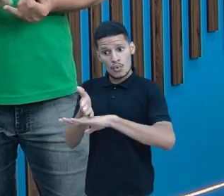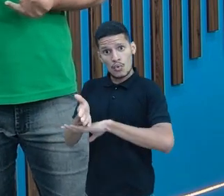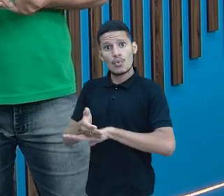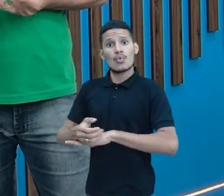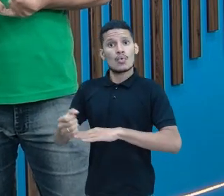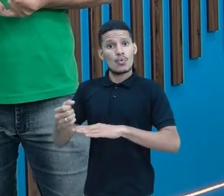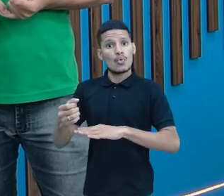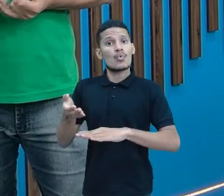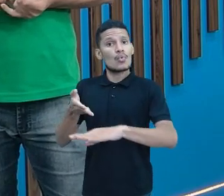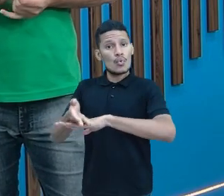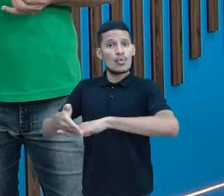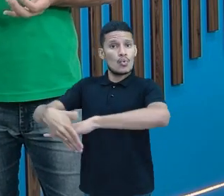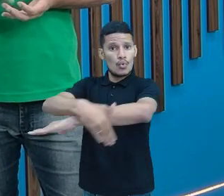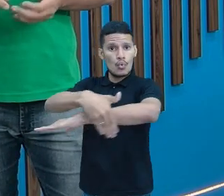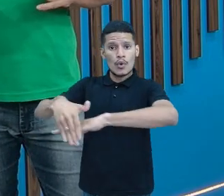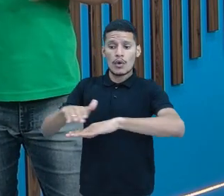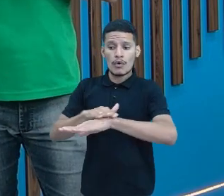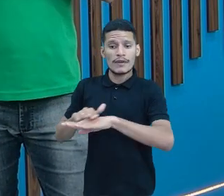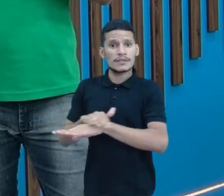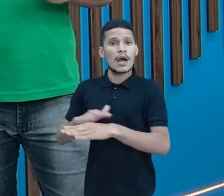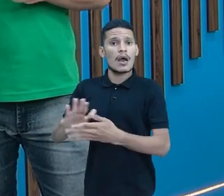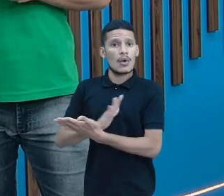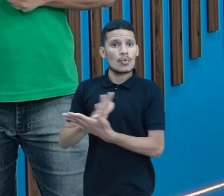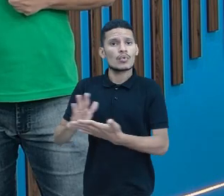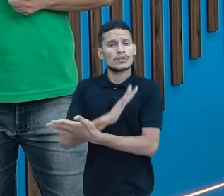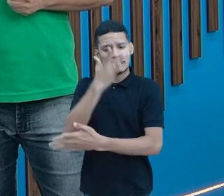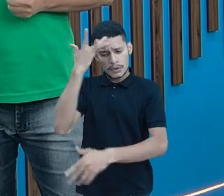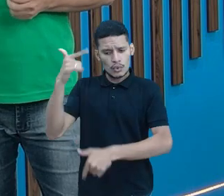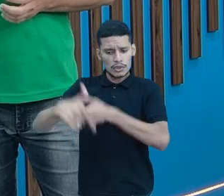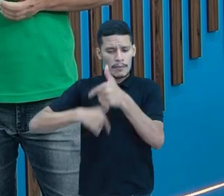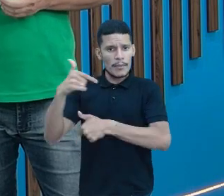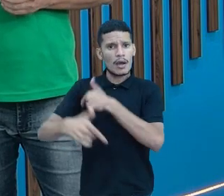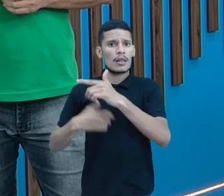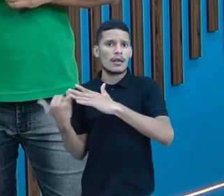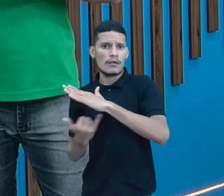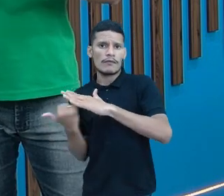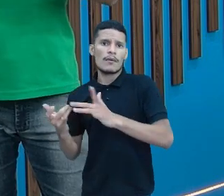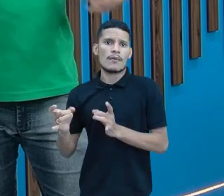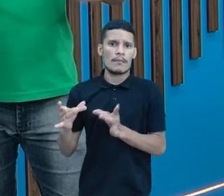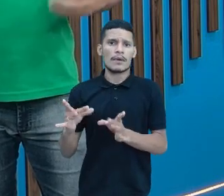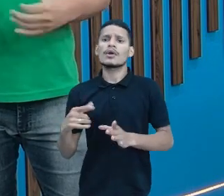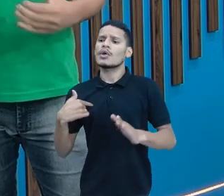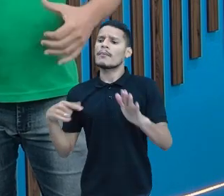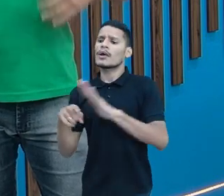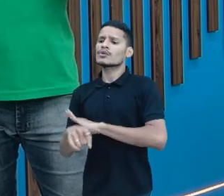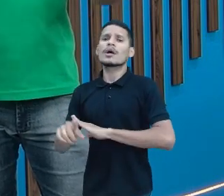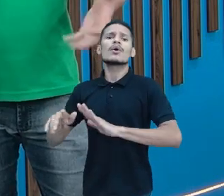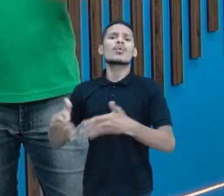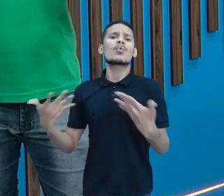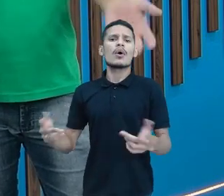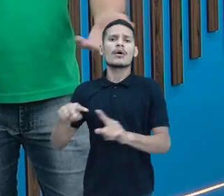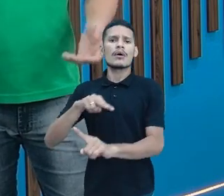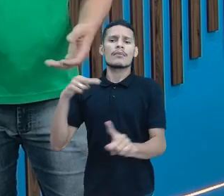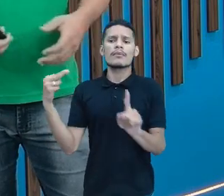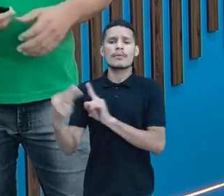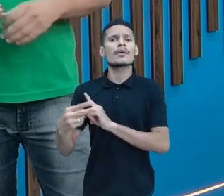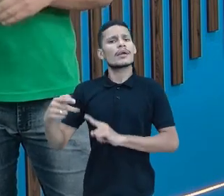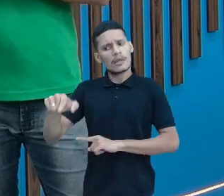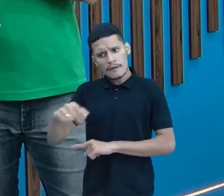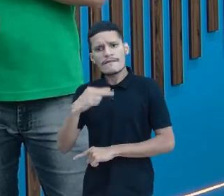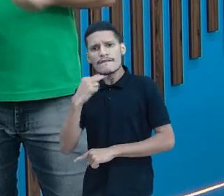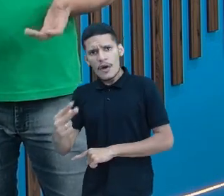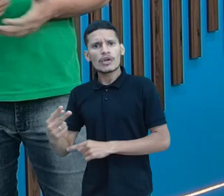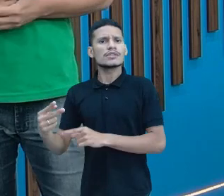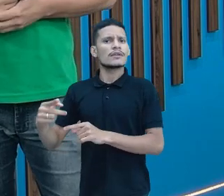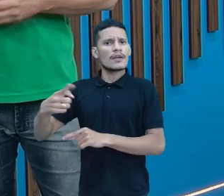alguns trabalhadores, né, e trabalhadores que estão atuando num comércio informal e perguntar qual a percepção dele da voz aos trabalhadores,